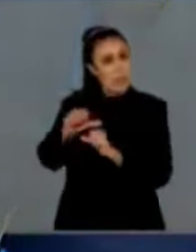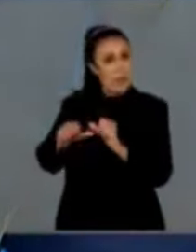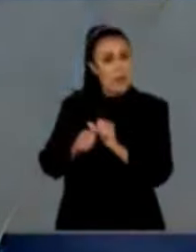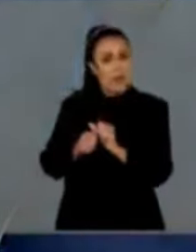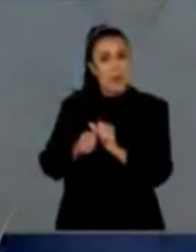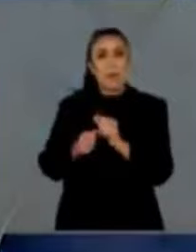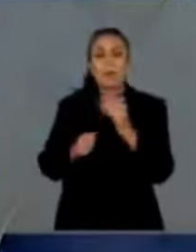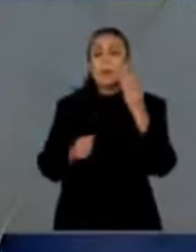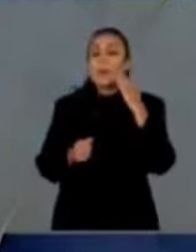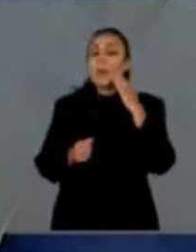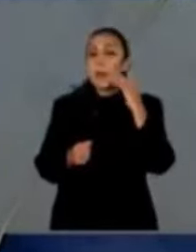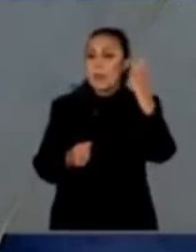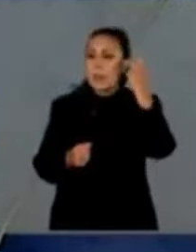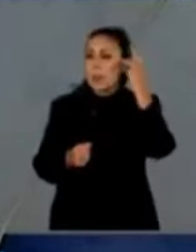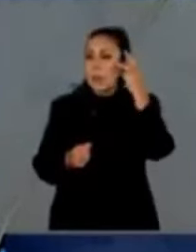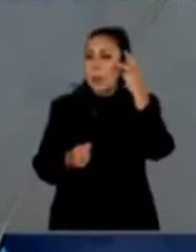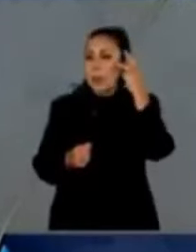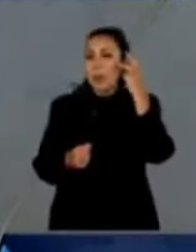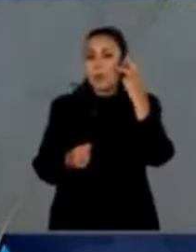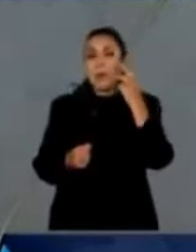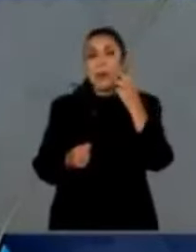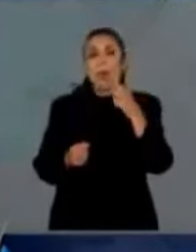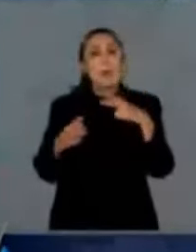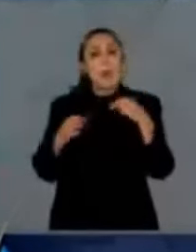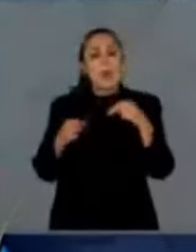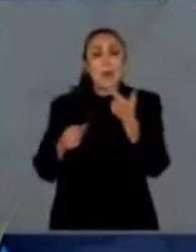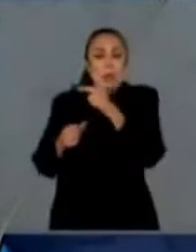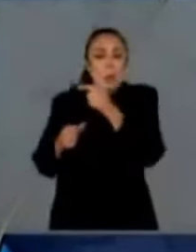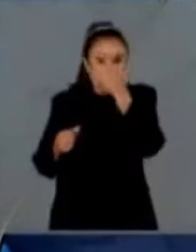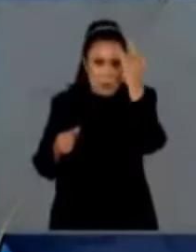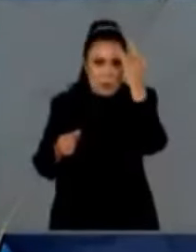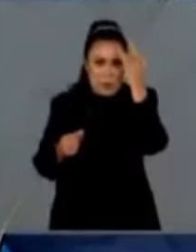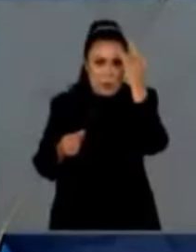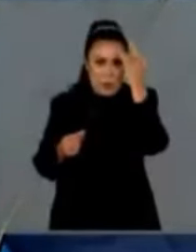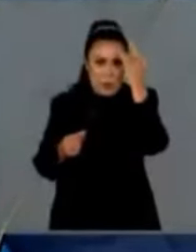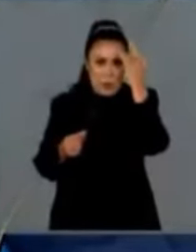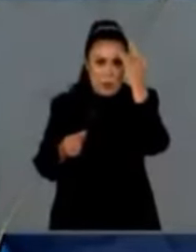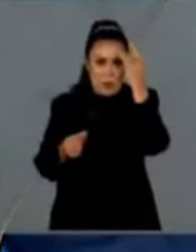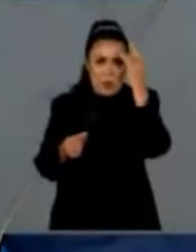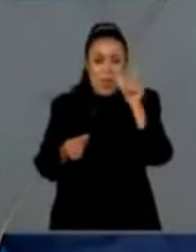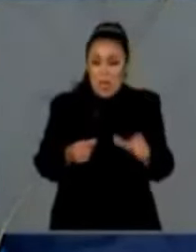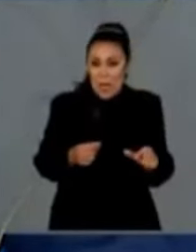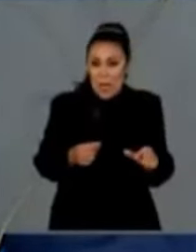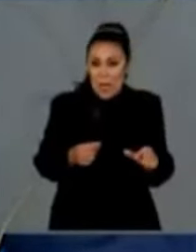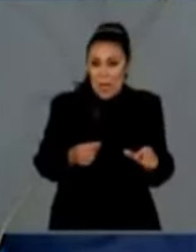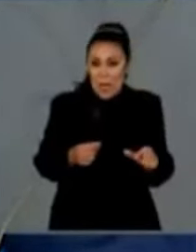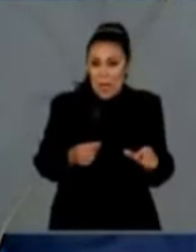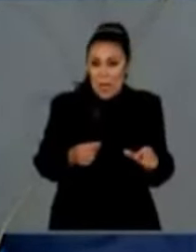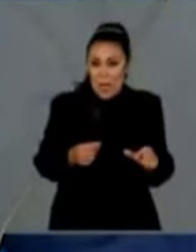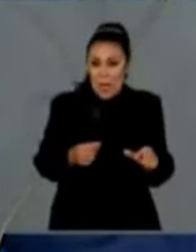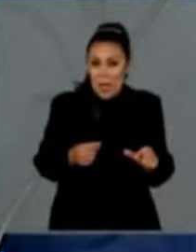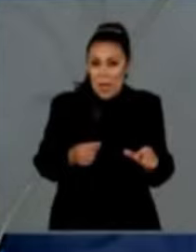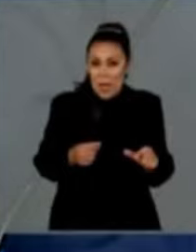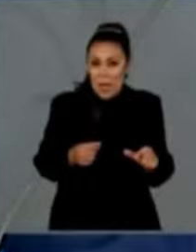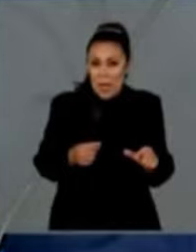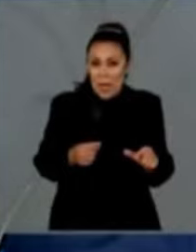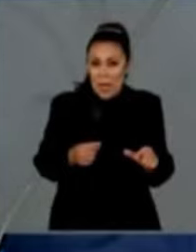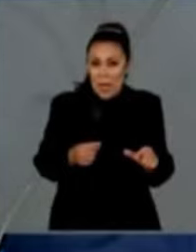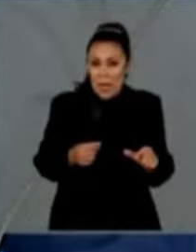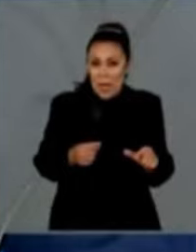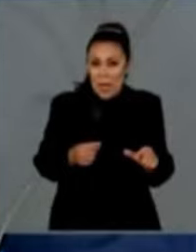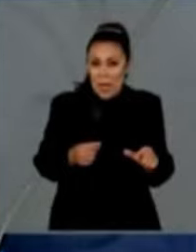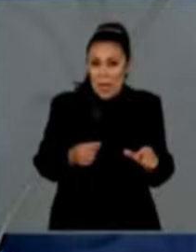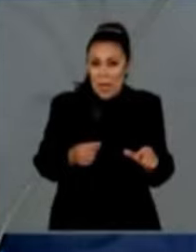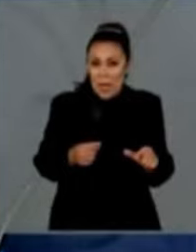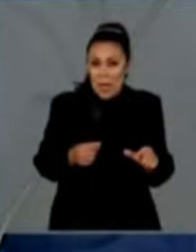sabe que São Paulo não merece ficar na mão de alguém que teve a chance e não fez mas que às vezes tem um receio